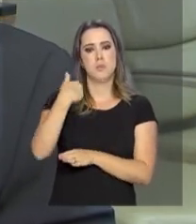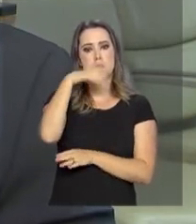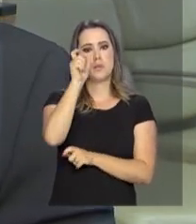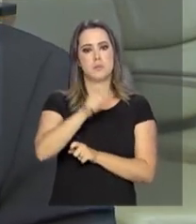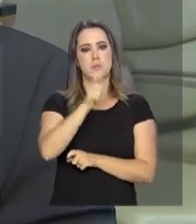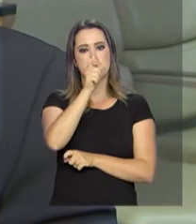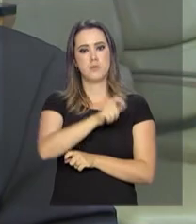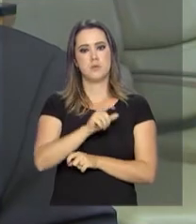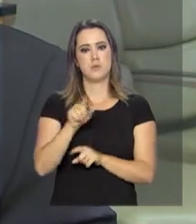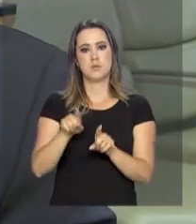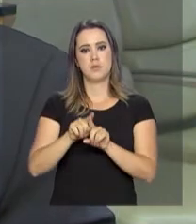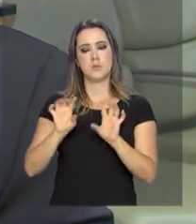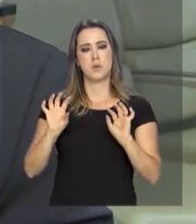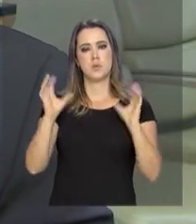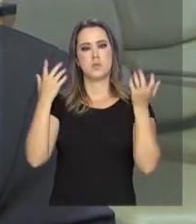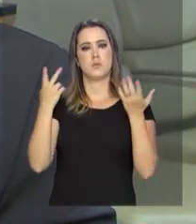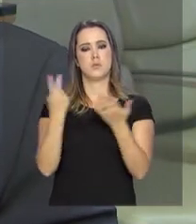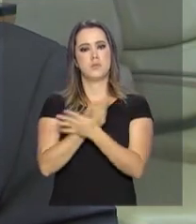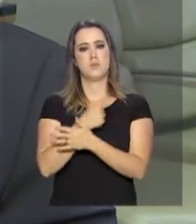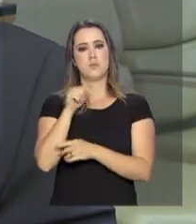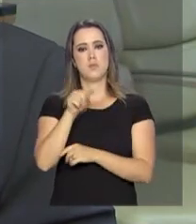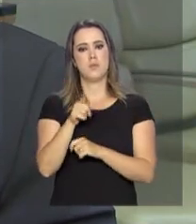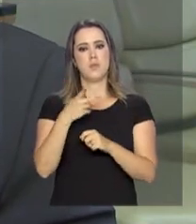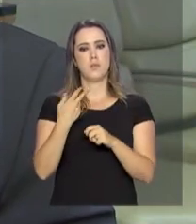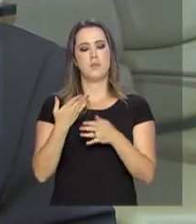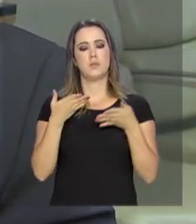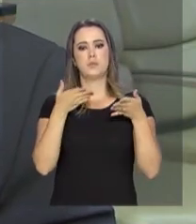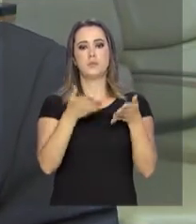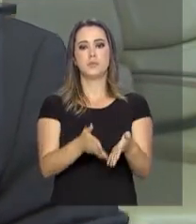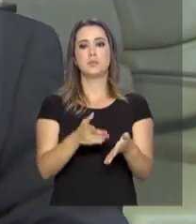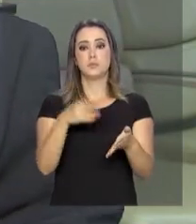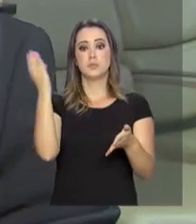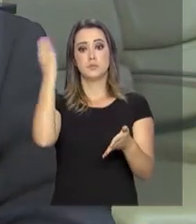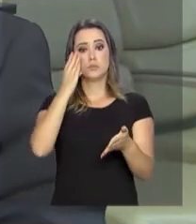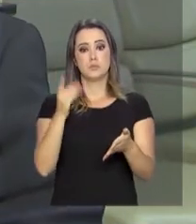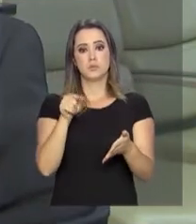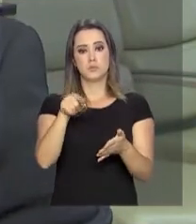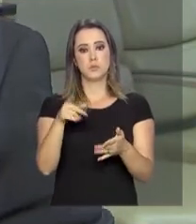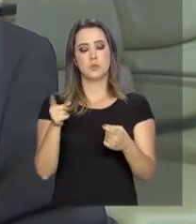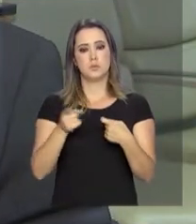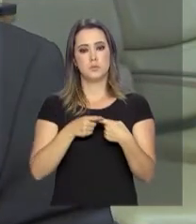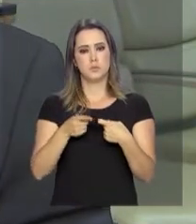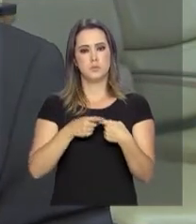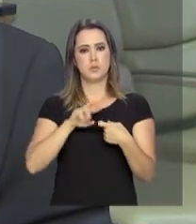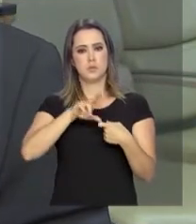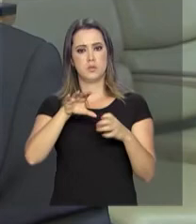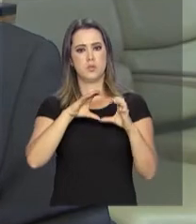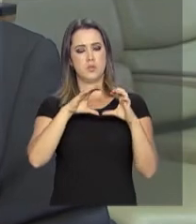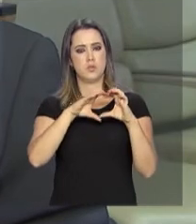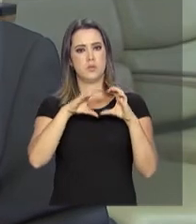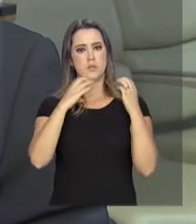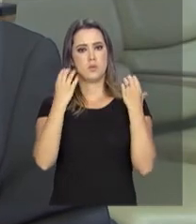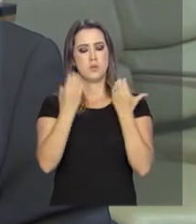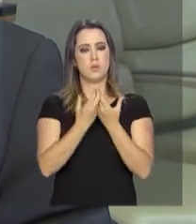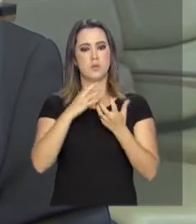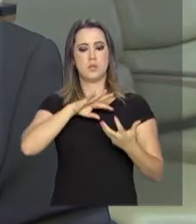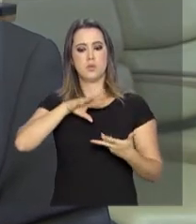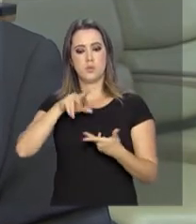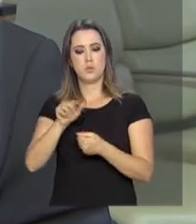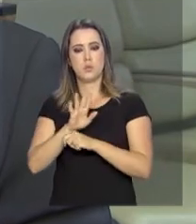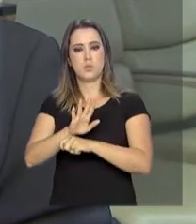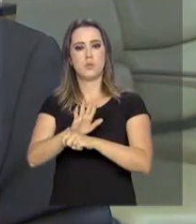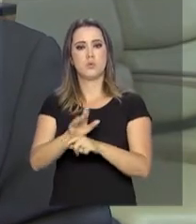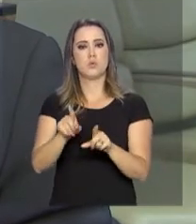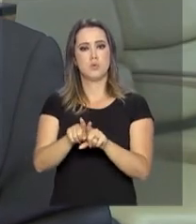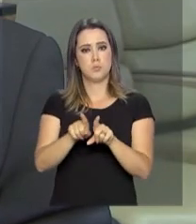Os eventos também ajudam, né? A participação brasileira da comunidade médica brasileira nos vários congressos mundiais também